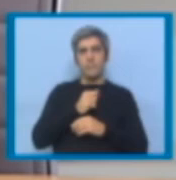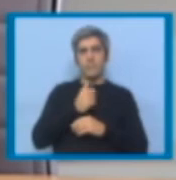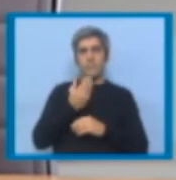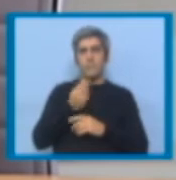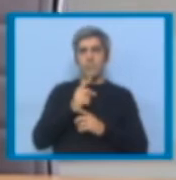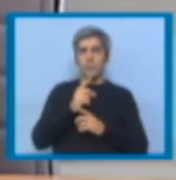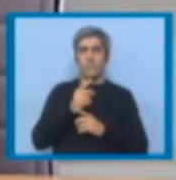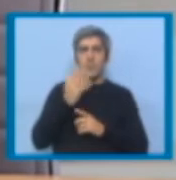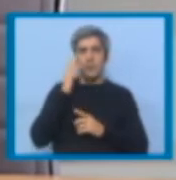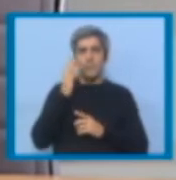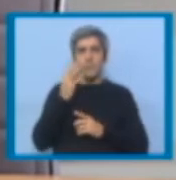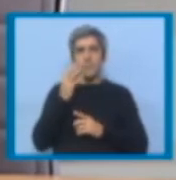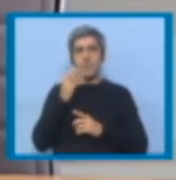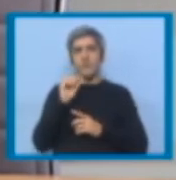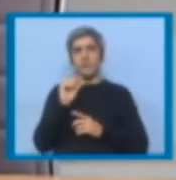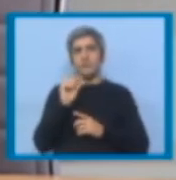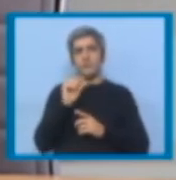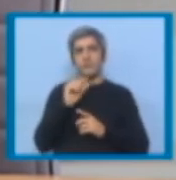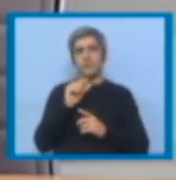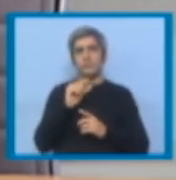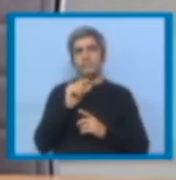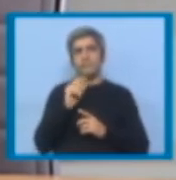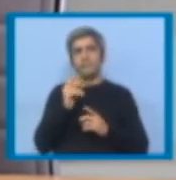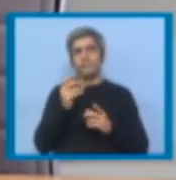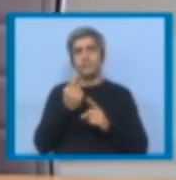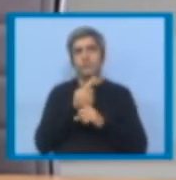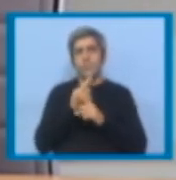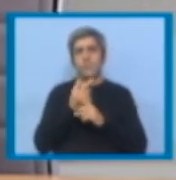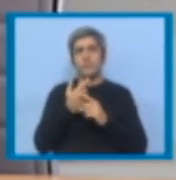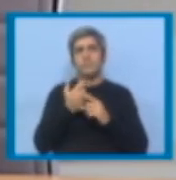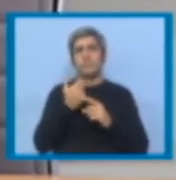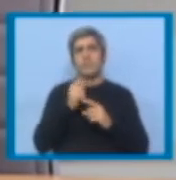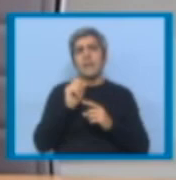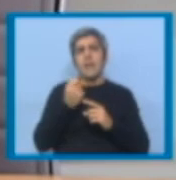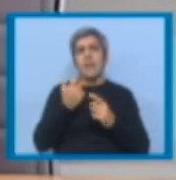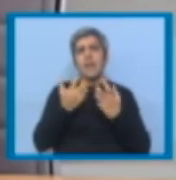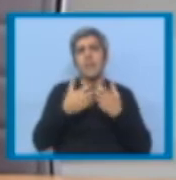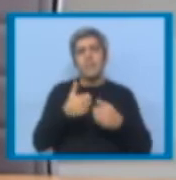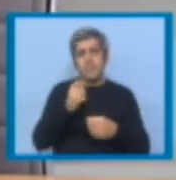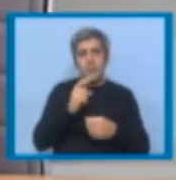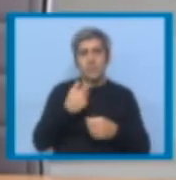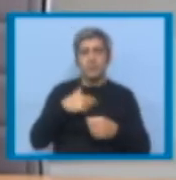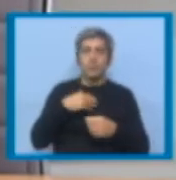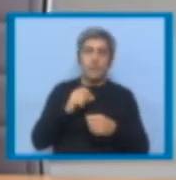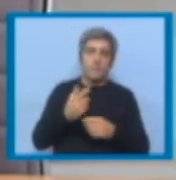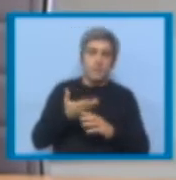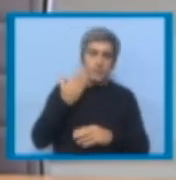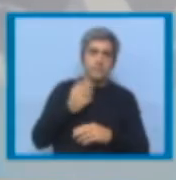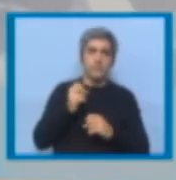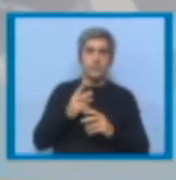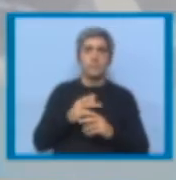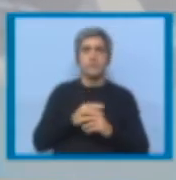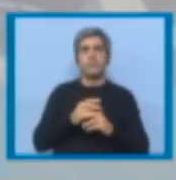tanto assim. Eu acho que foi uma questão das coisas não serem tão rápidas quanto todos desejávamos que fossem. Vamos